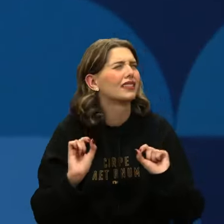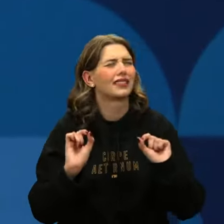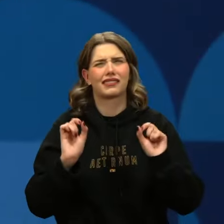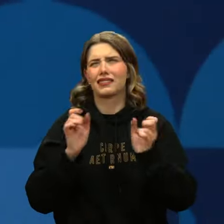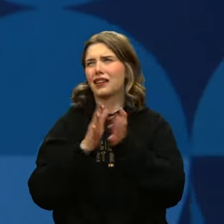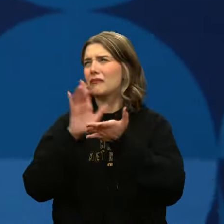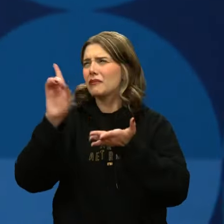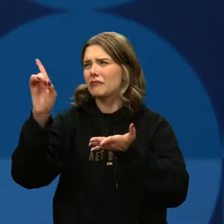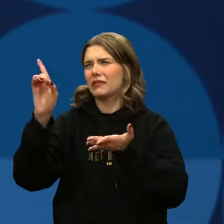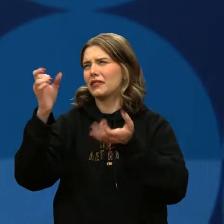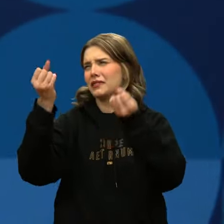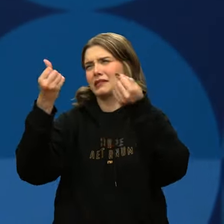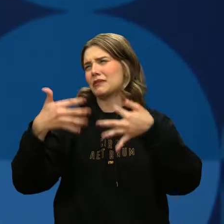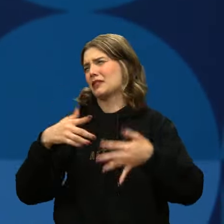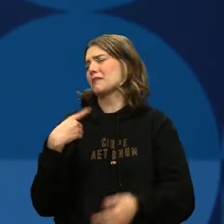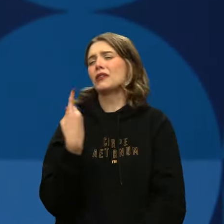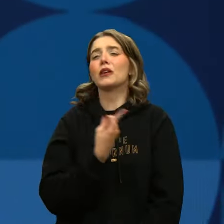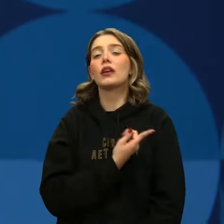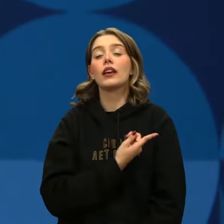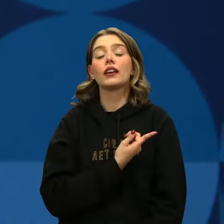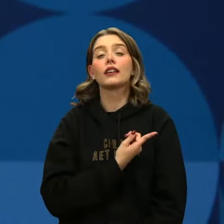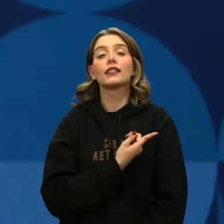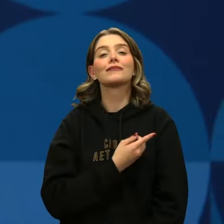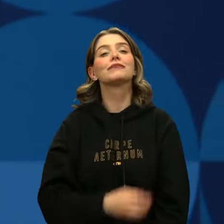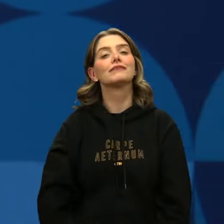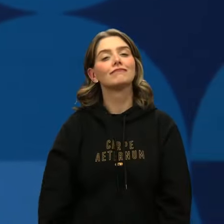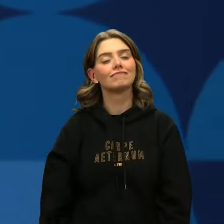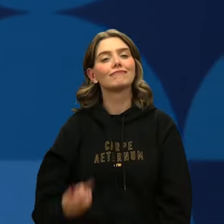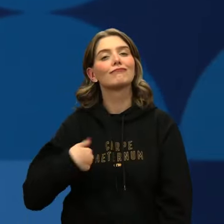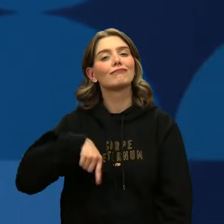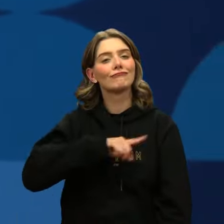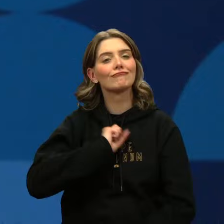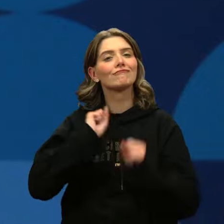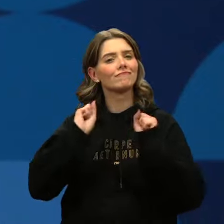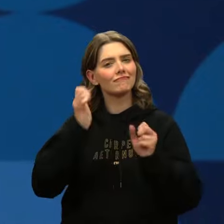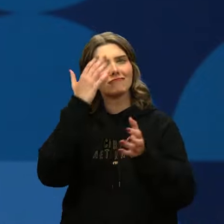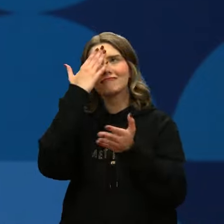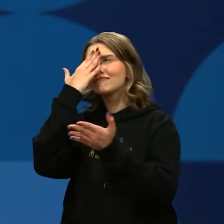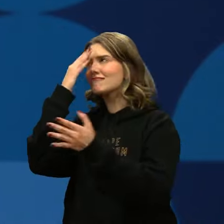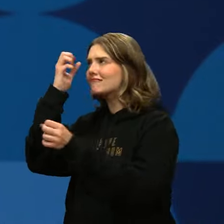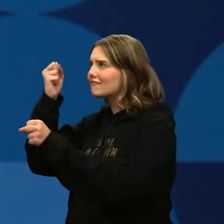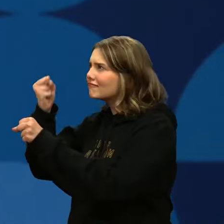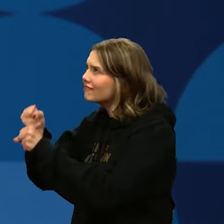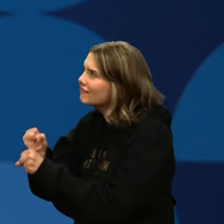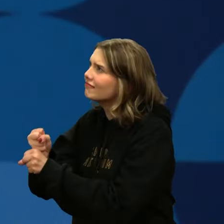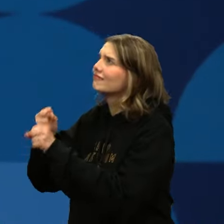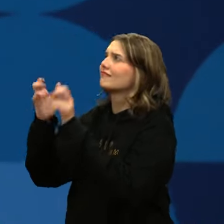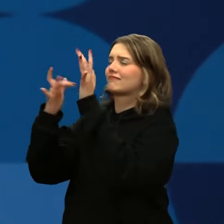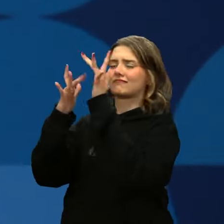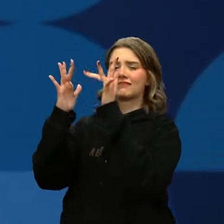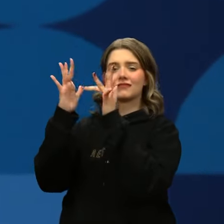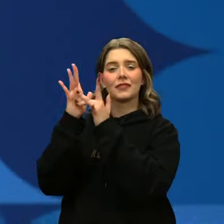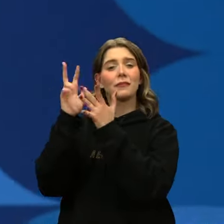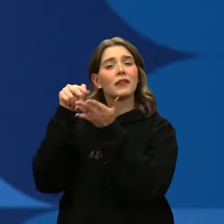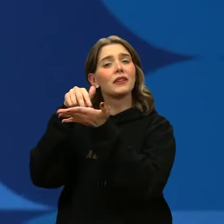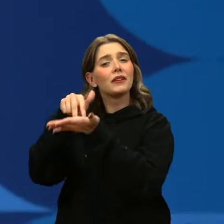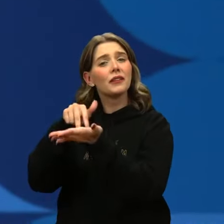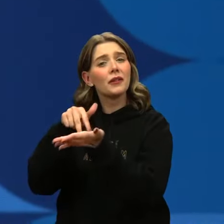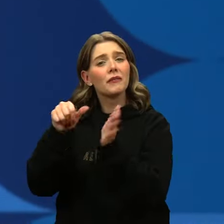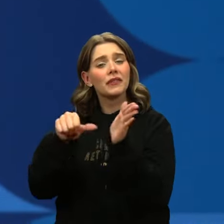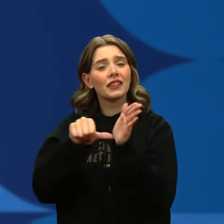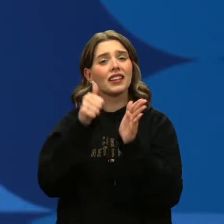dizer? Nós podemos confiar em Jesus. E nós podemos permanecer firmes primeiro, porque Ele é puro